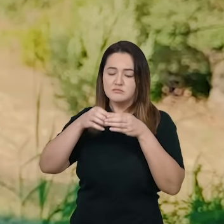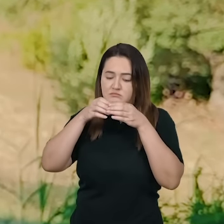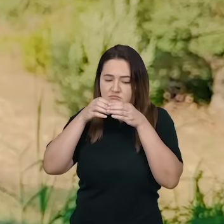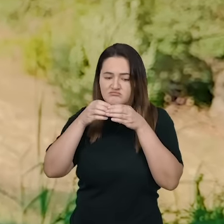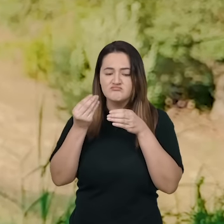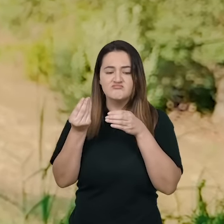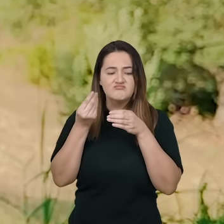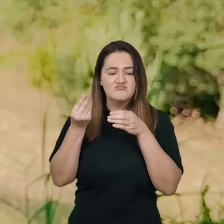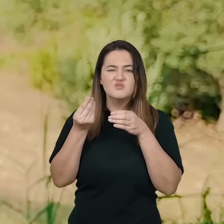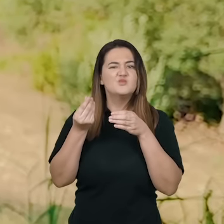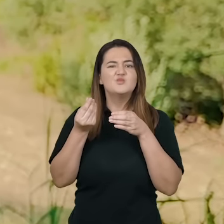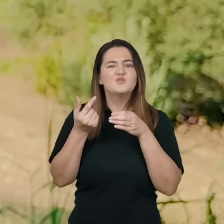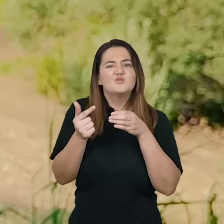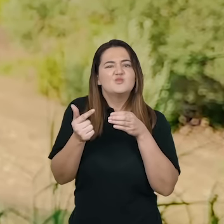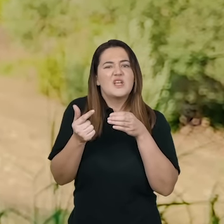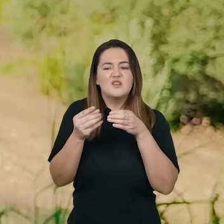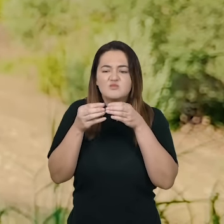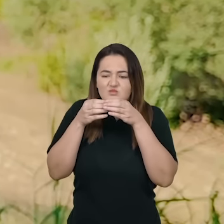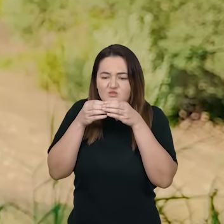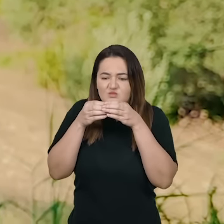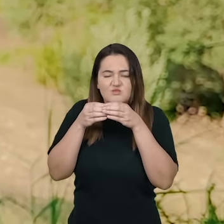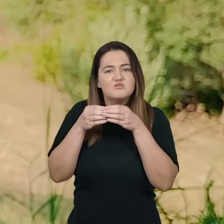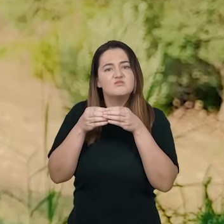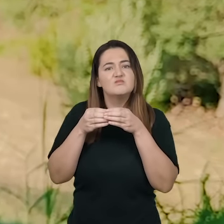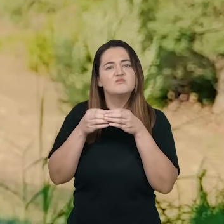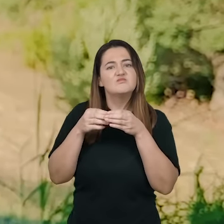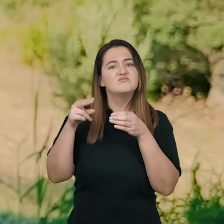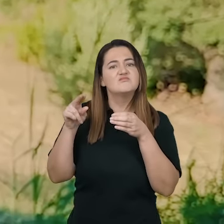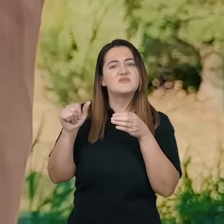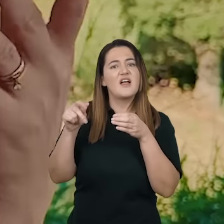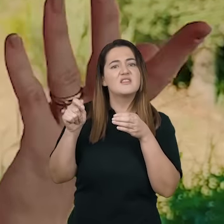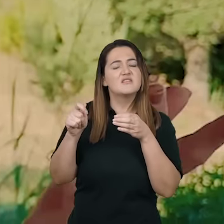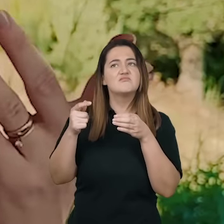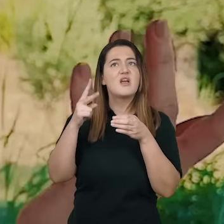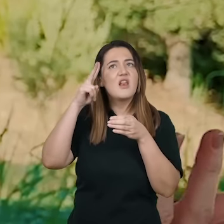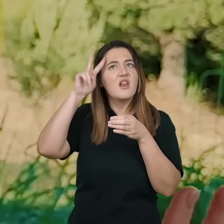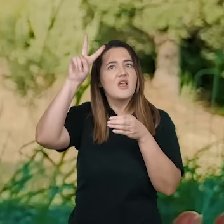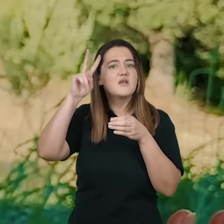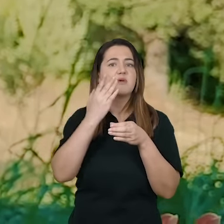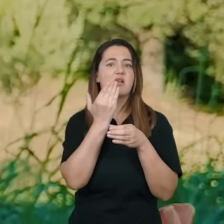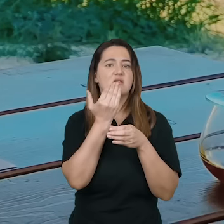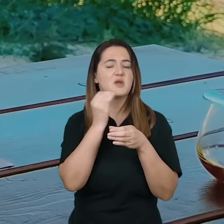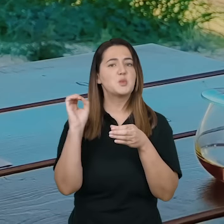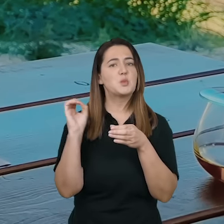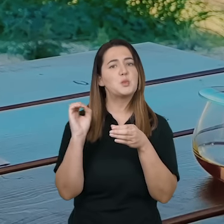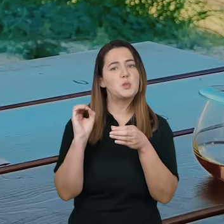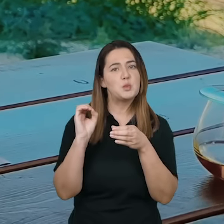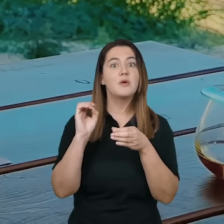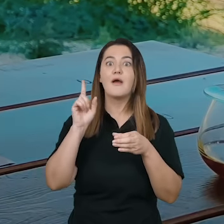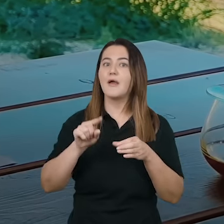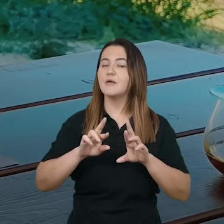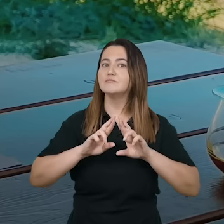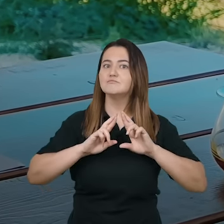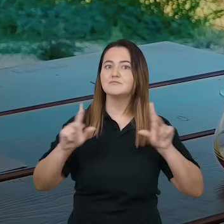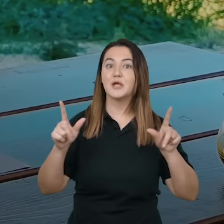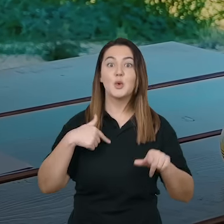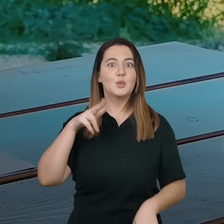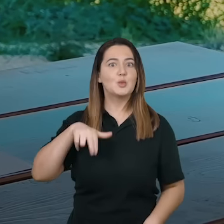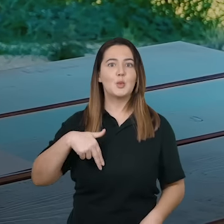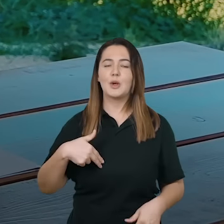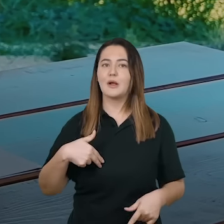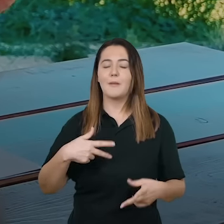cheiro realmente não tem cheiro de muita coisa que nos lembra algum tipo de alimento. É realmente surpreendente. Eu